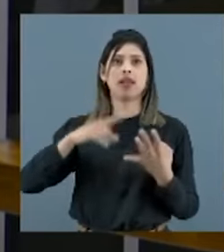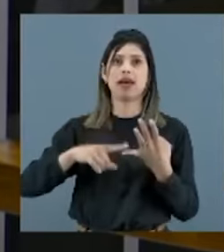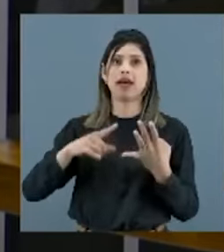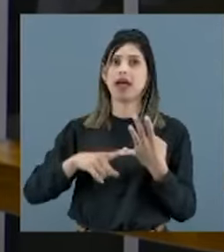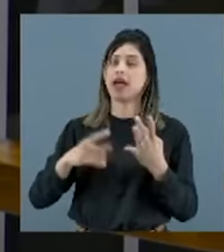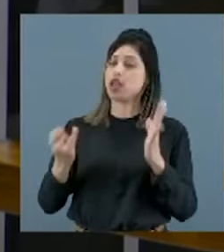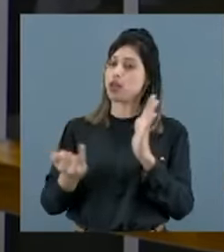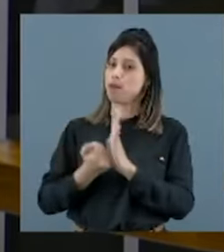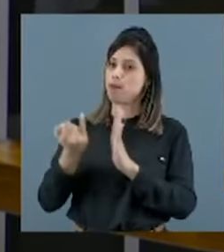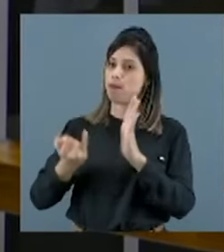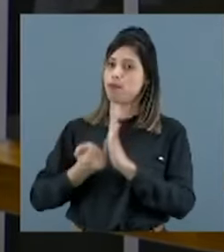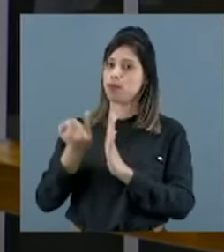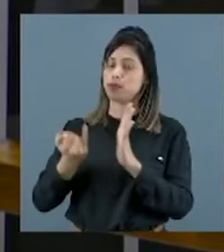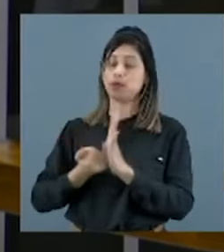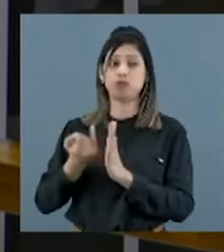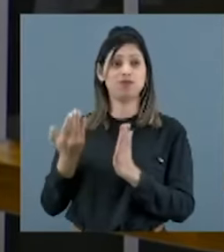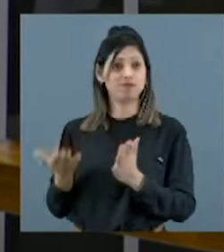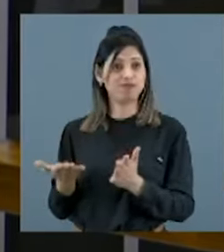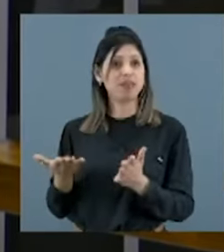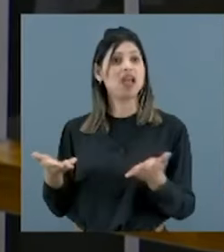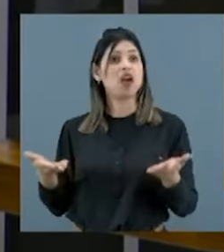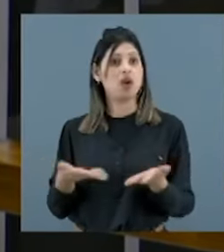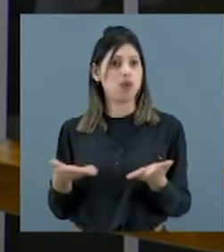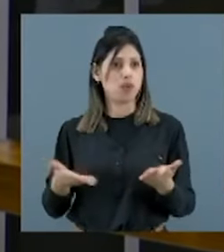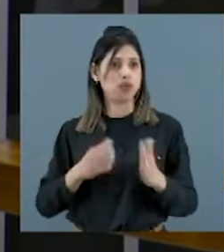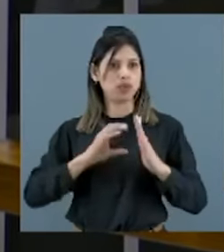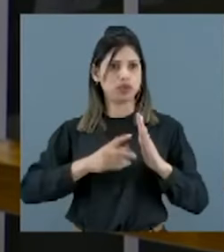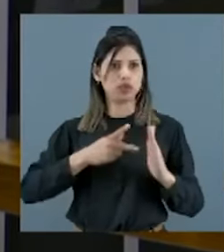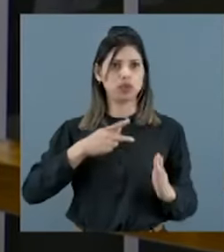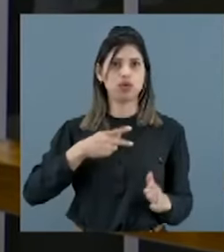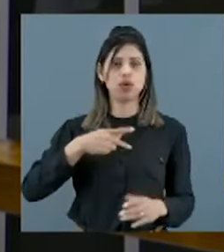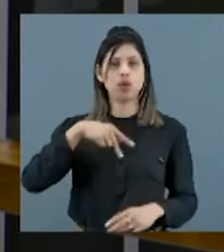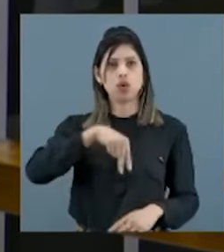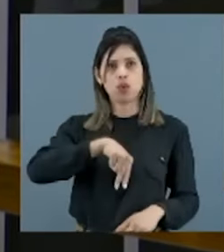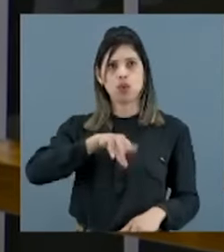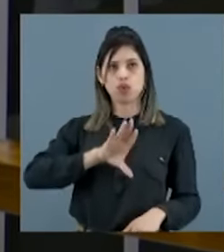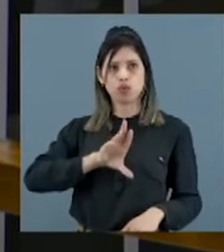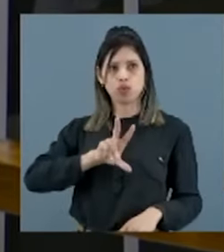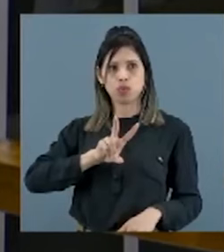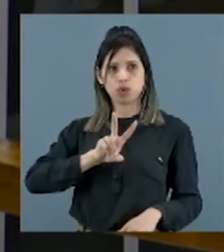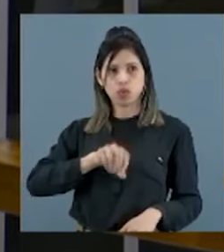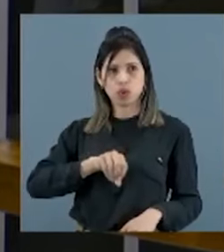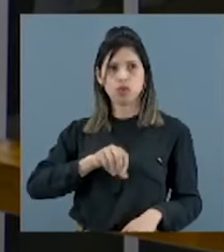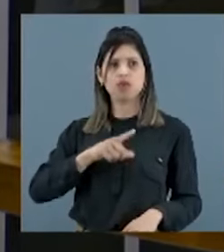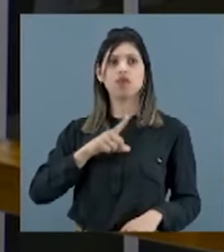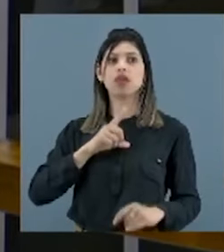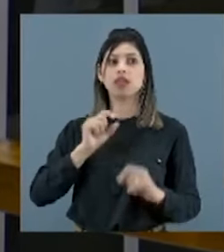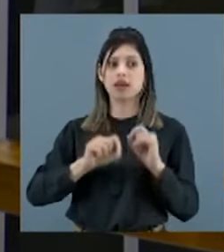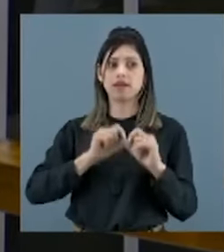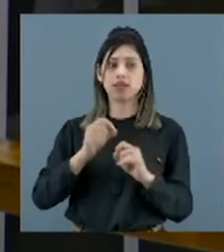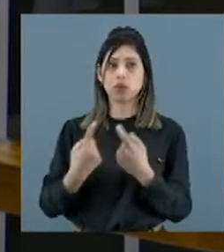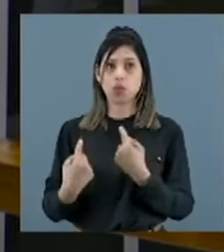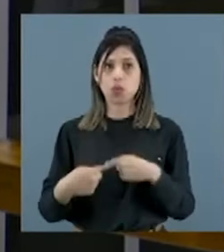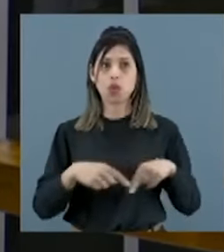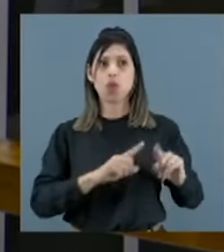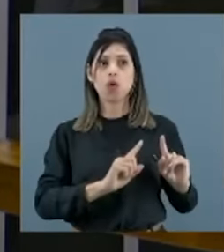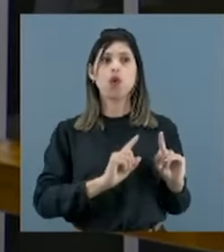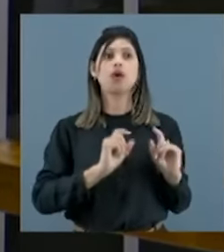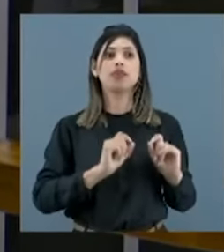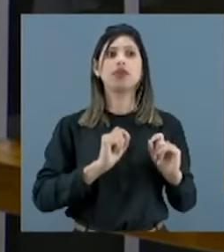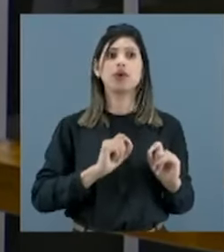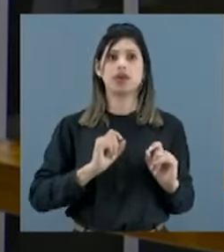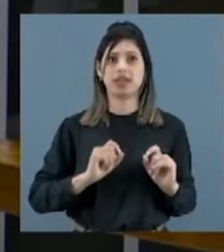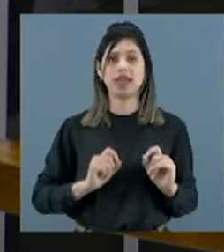o Novo, que estava contra a greve dos trabalhadores, que são contra, evidentemente, privatizar, entregar